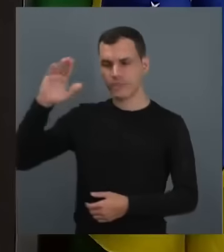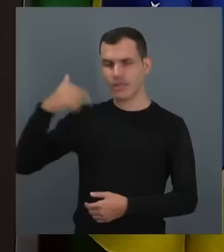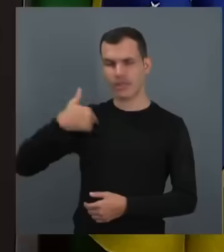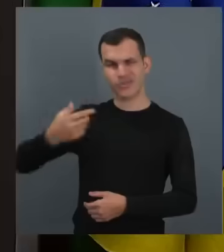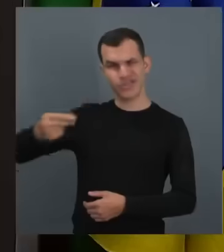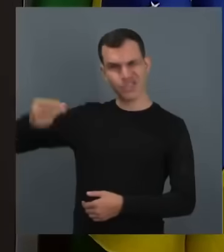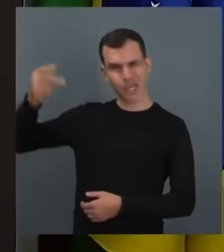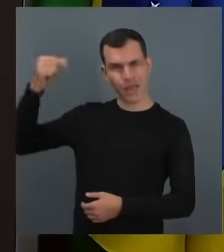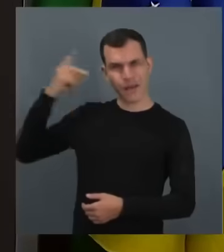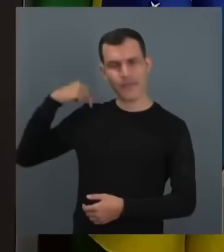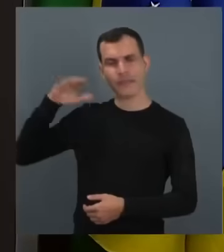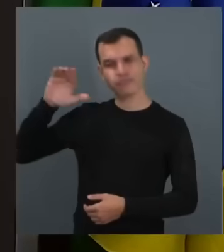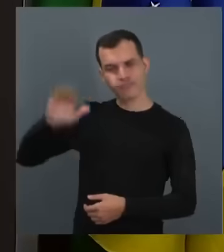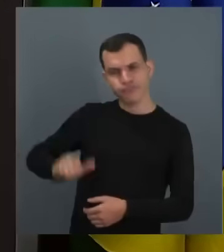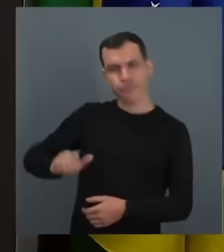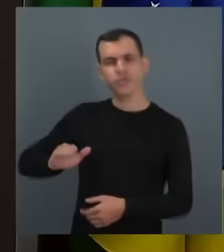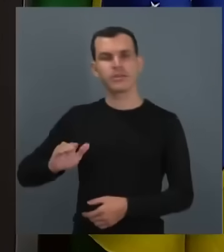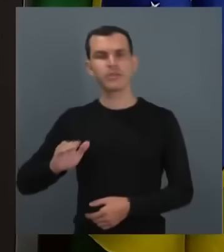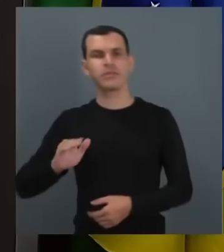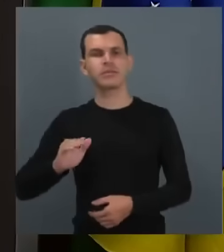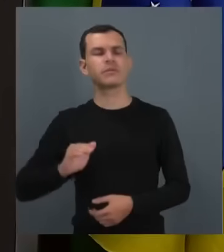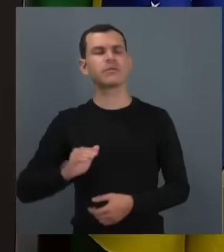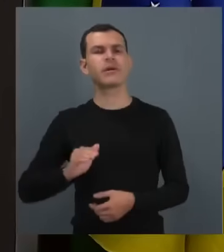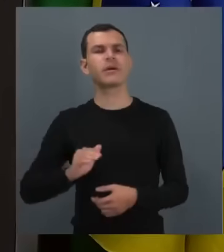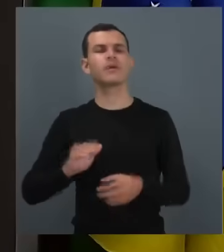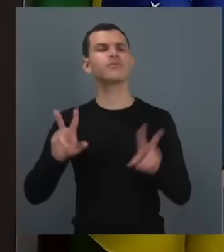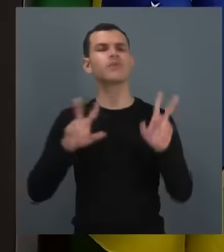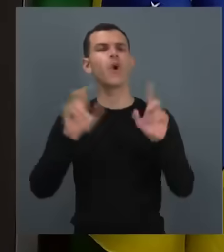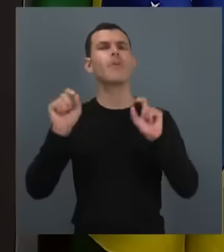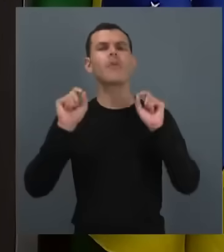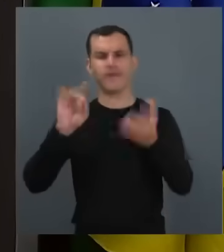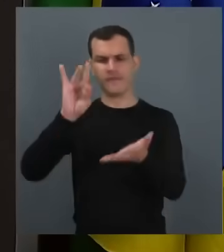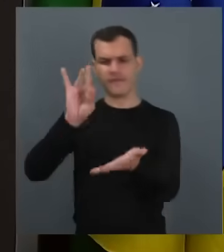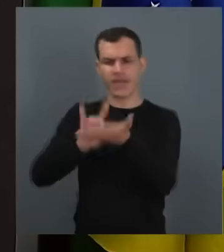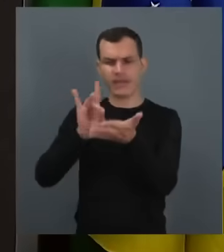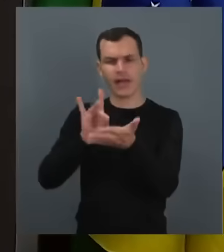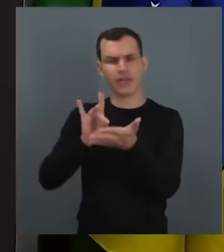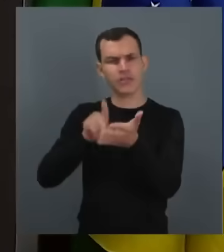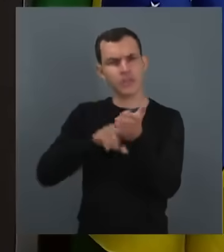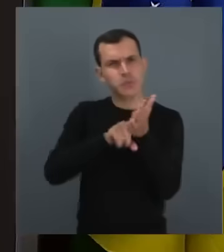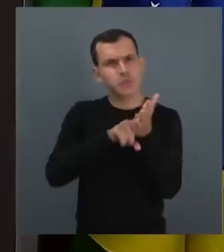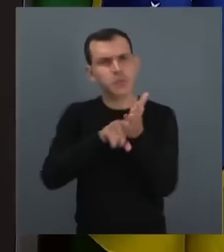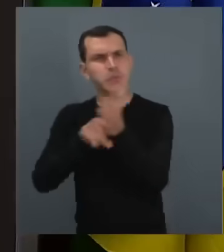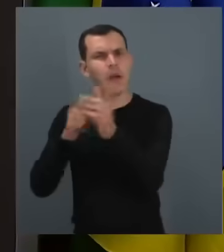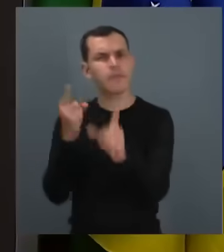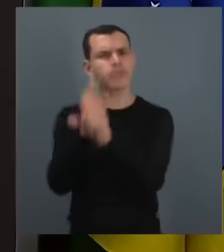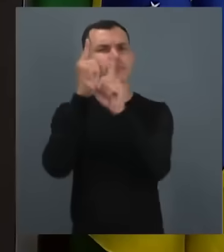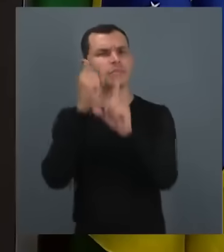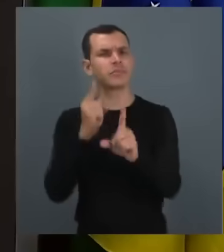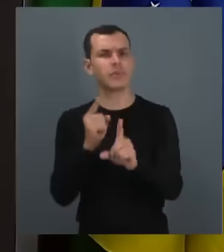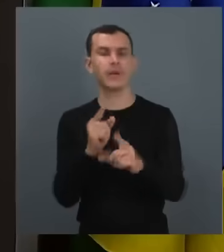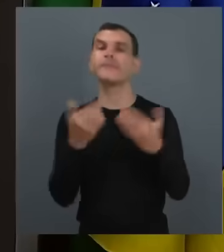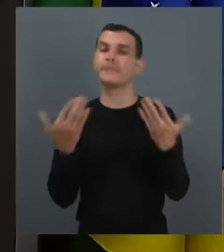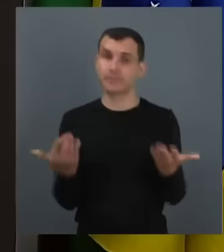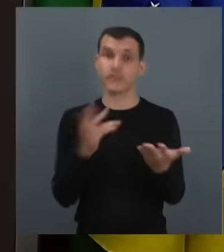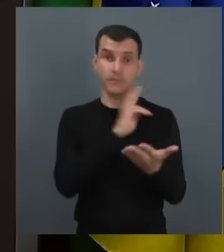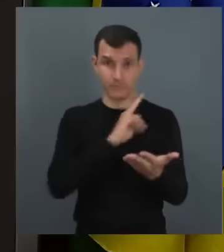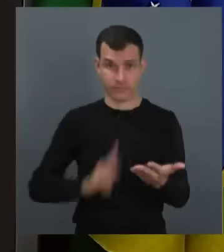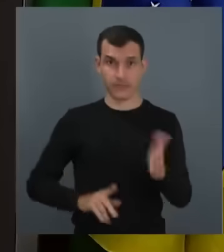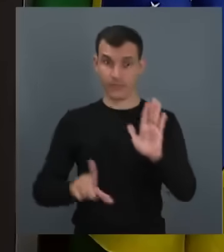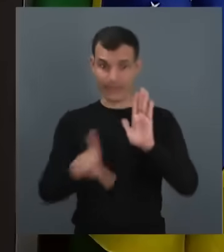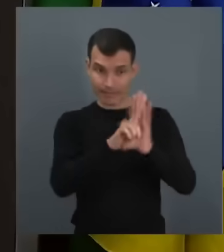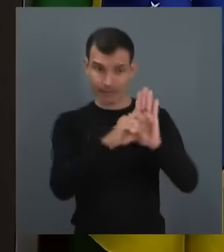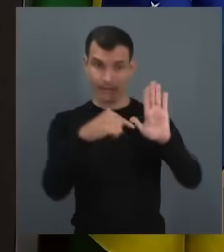à busca da verdade. Por que estão querendo censurar? Senhor presidente, essa é uma lei indiscutivelmente